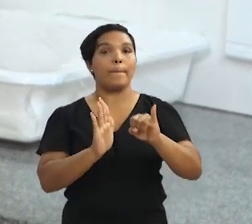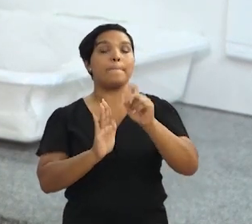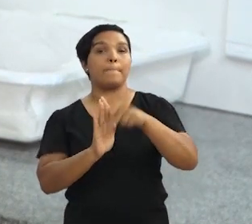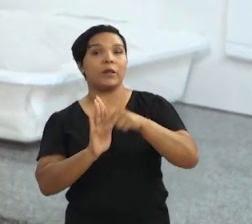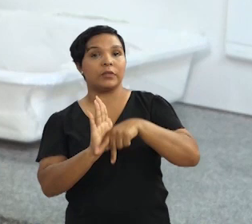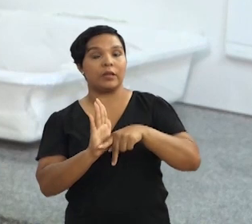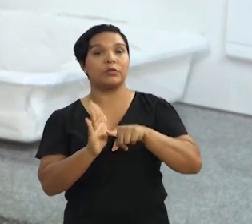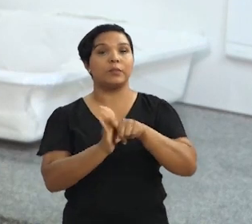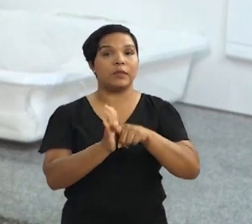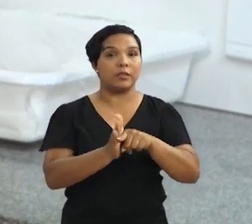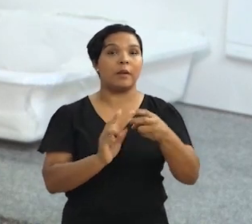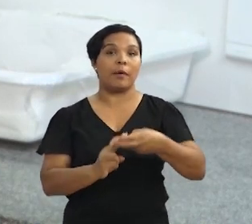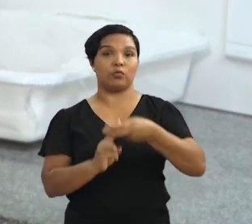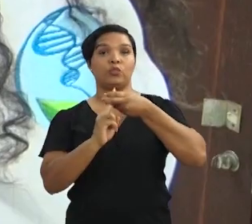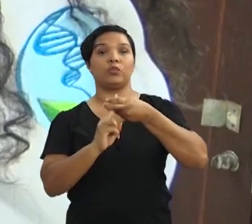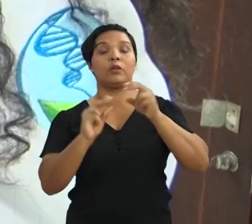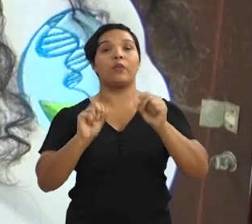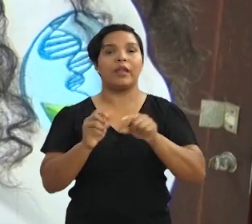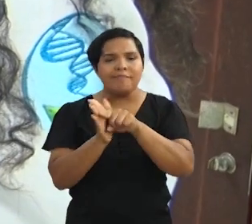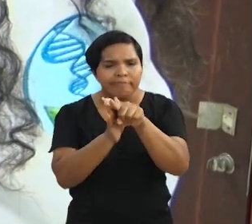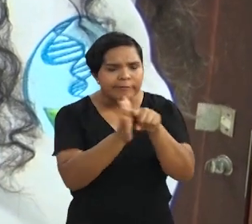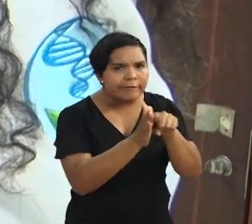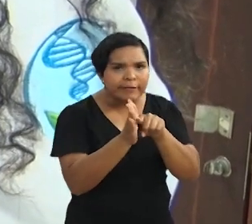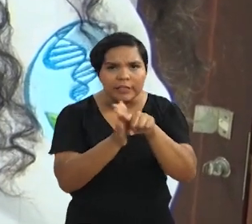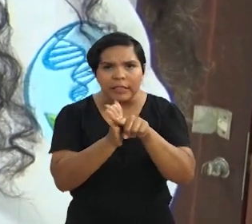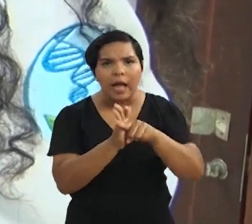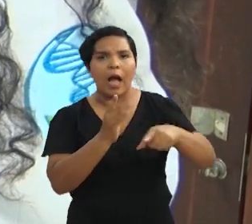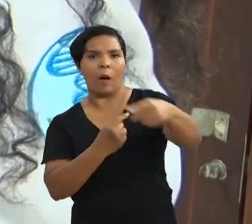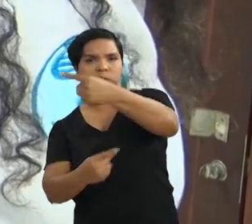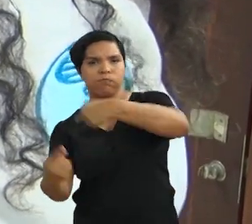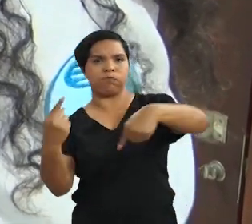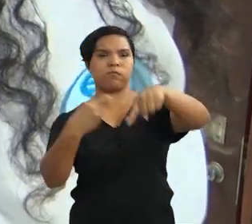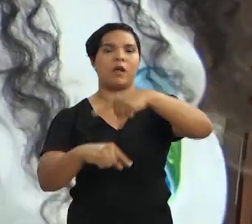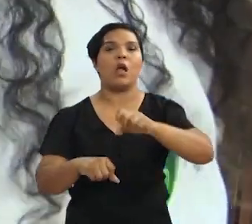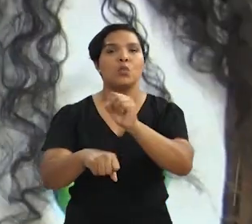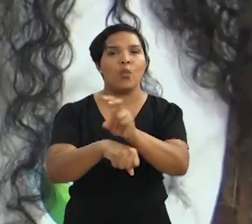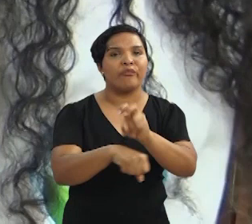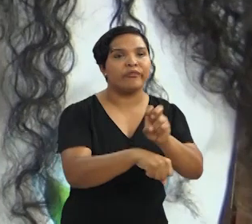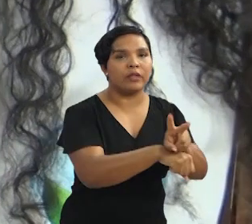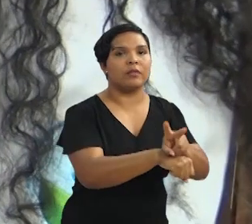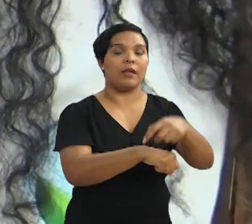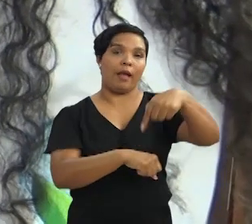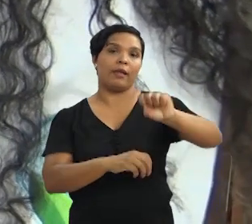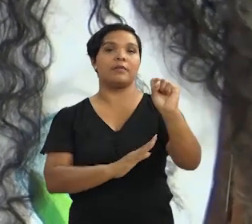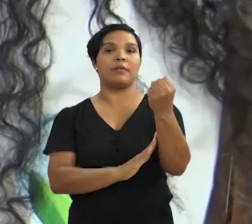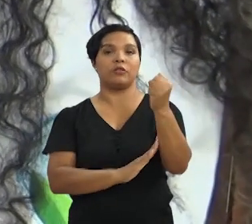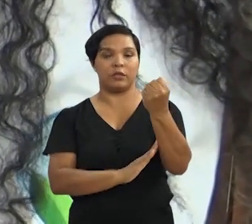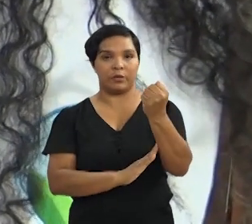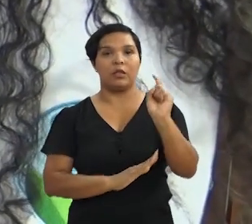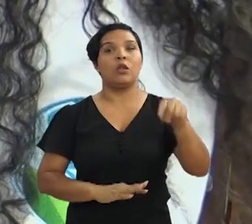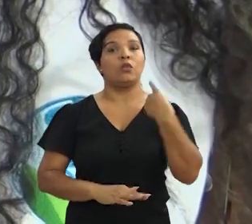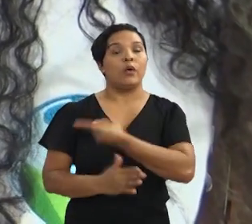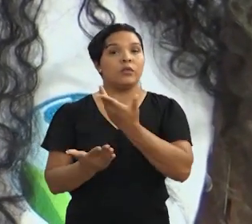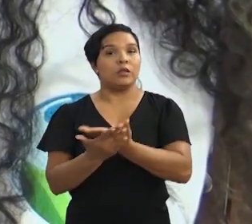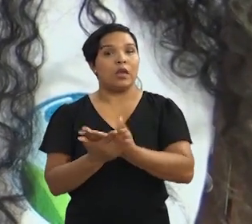que é Projeto de Pesquisa para o SUS, com o objetivo de investigar a circulação do vírus e os vetores aqui em